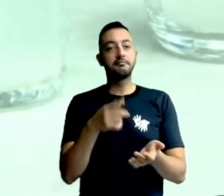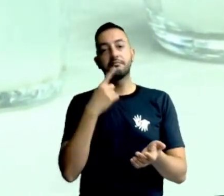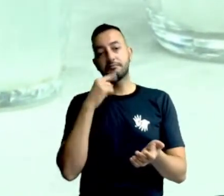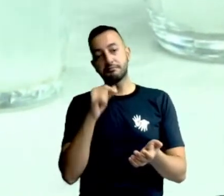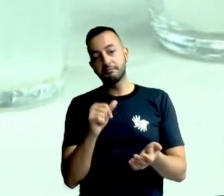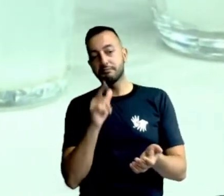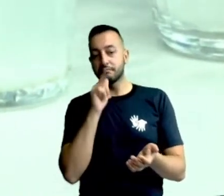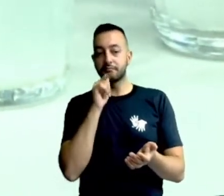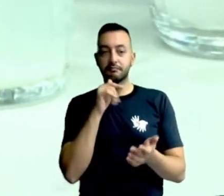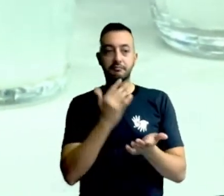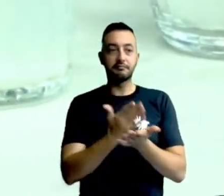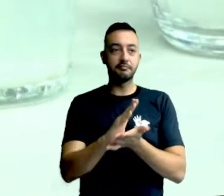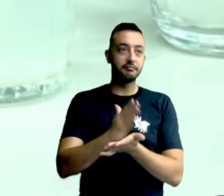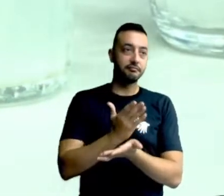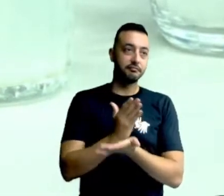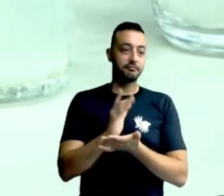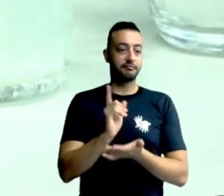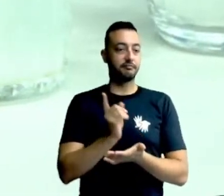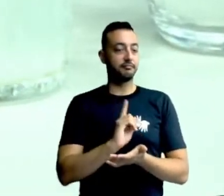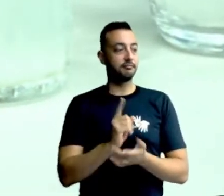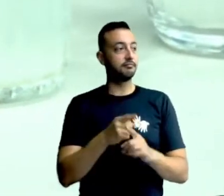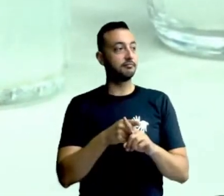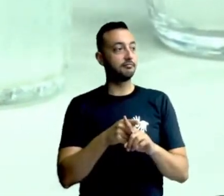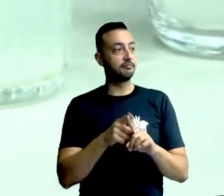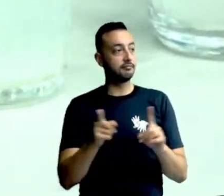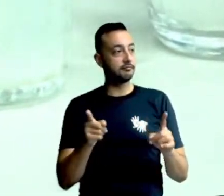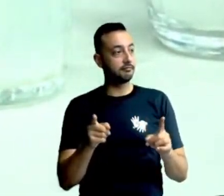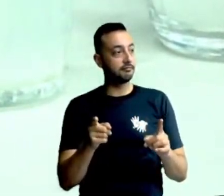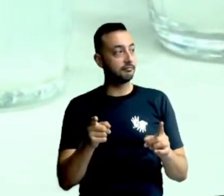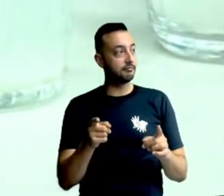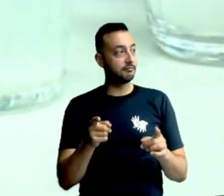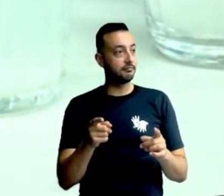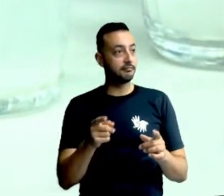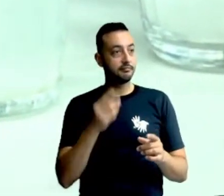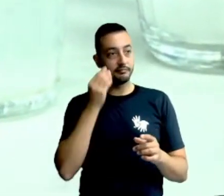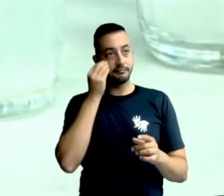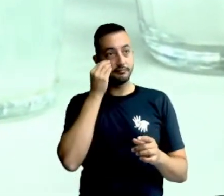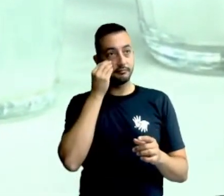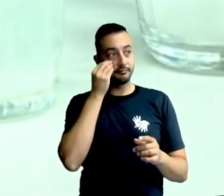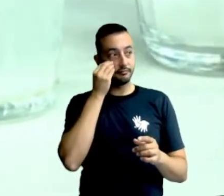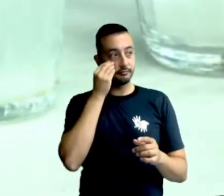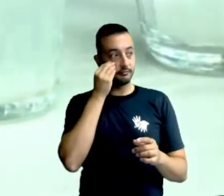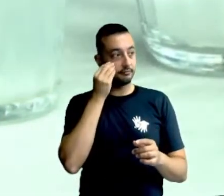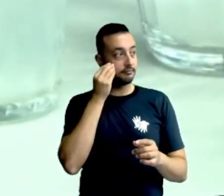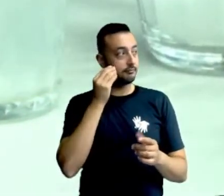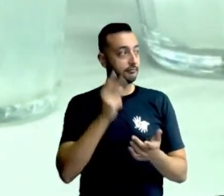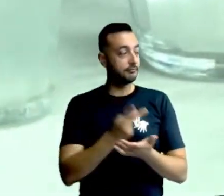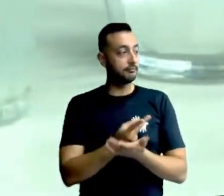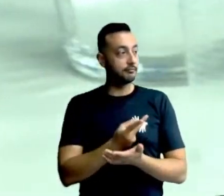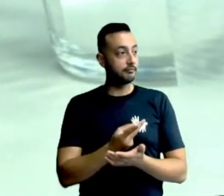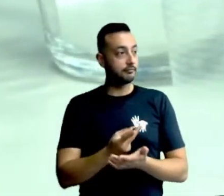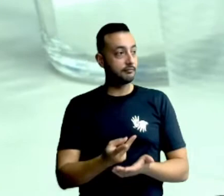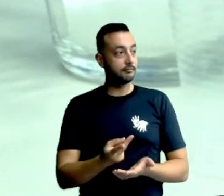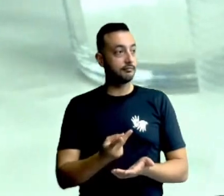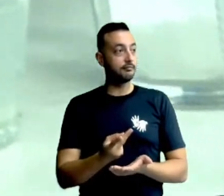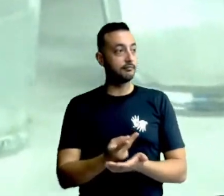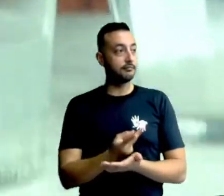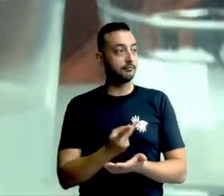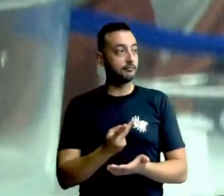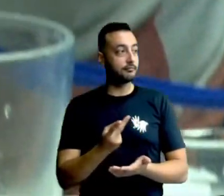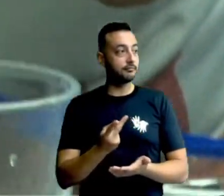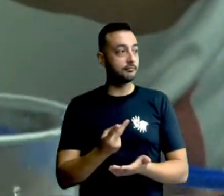onde está a água. Já nesse aqui, olha só o que aconteceu. Olha só.